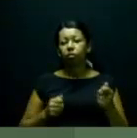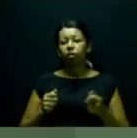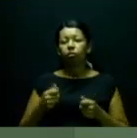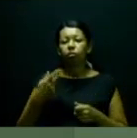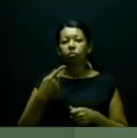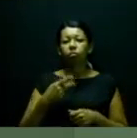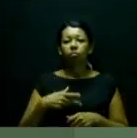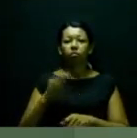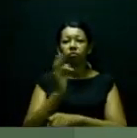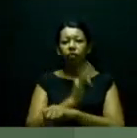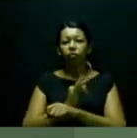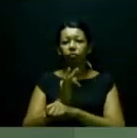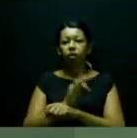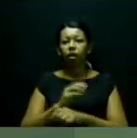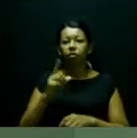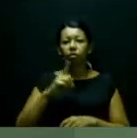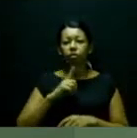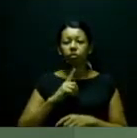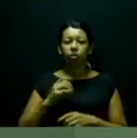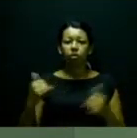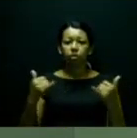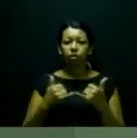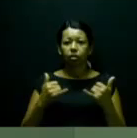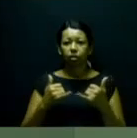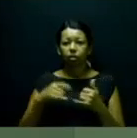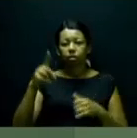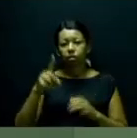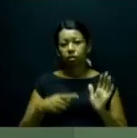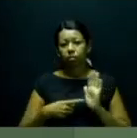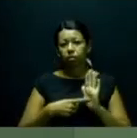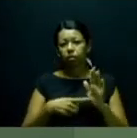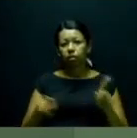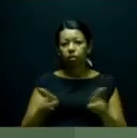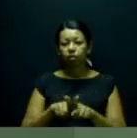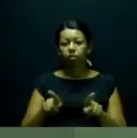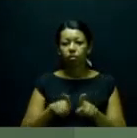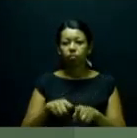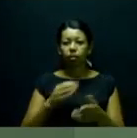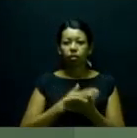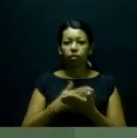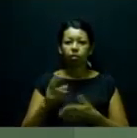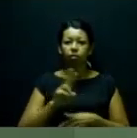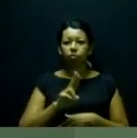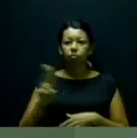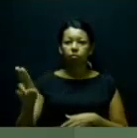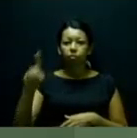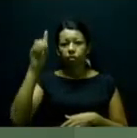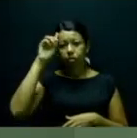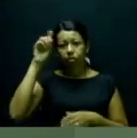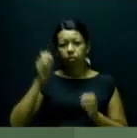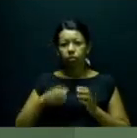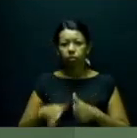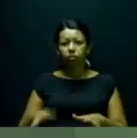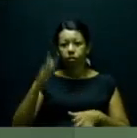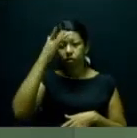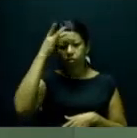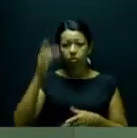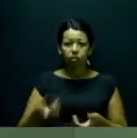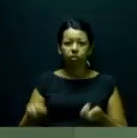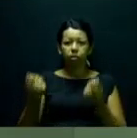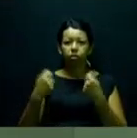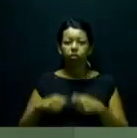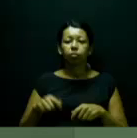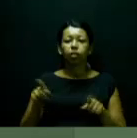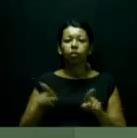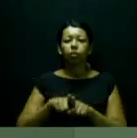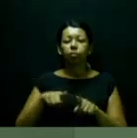integral, na internet. Requeira ainda que seja apresentado a inicial dos nomes e datas de nascimento dos contemplados, bem como aqueles